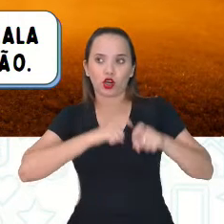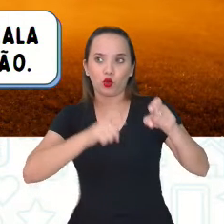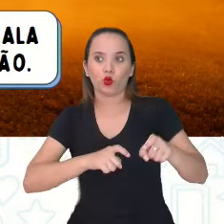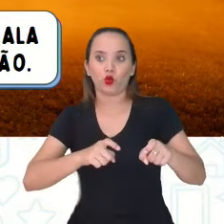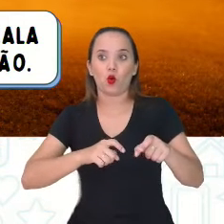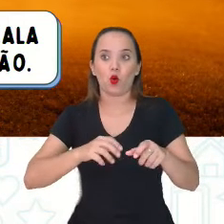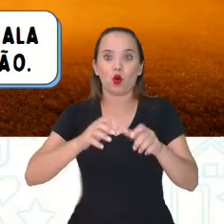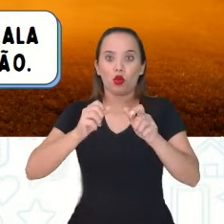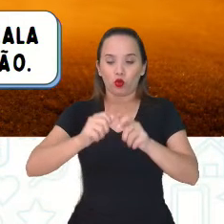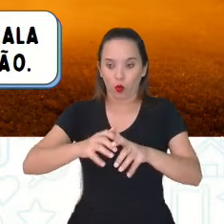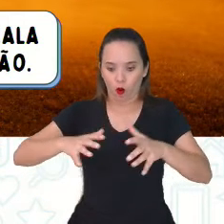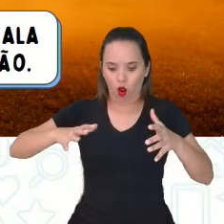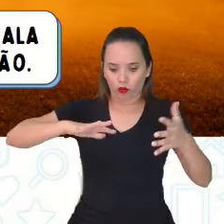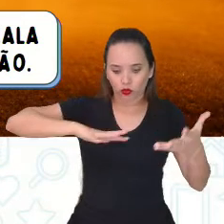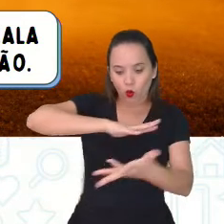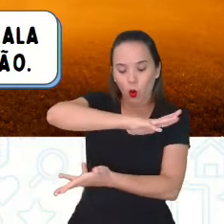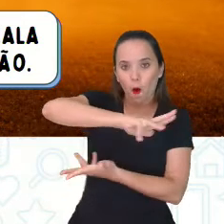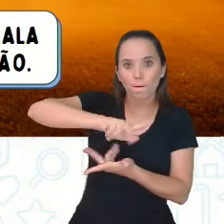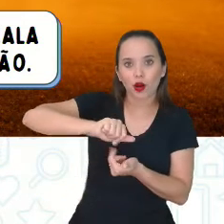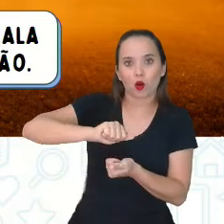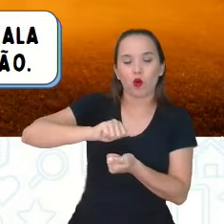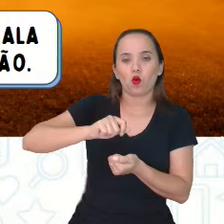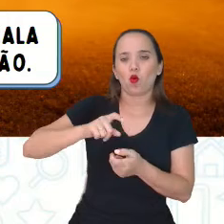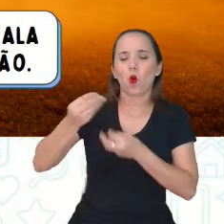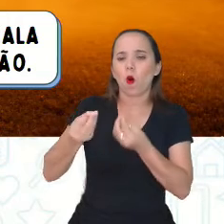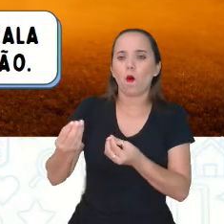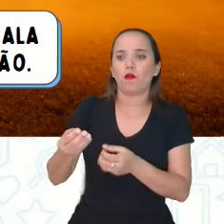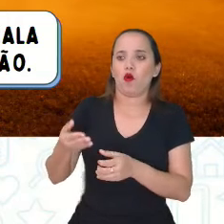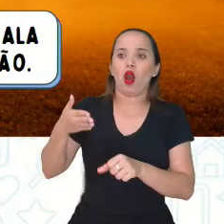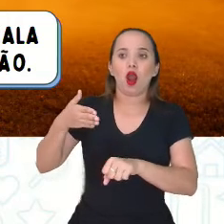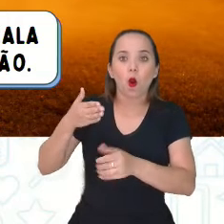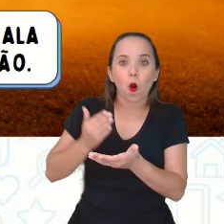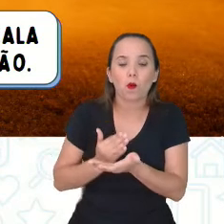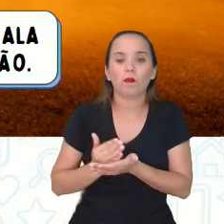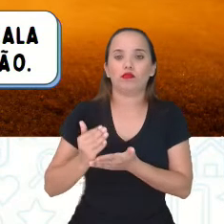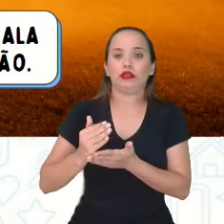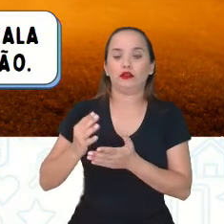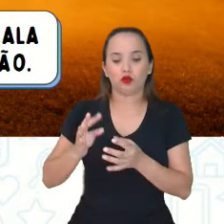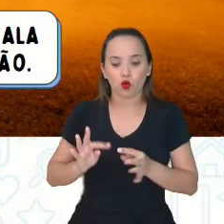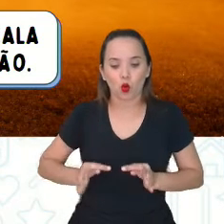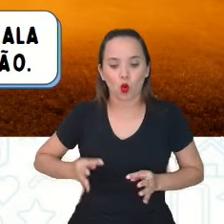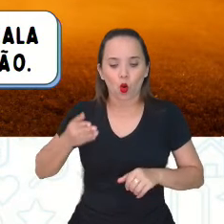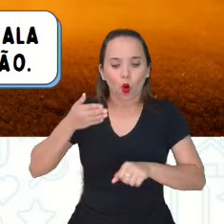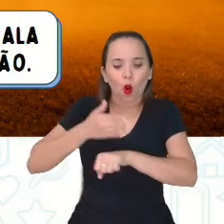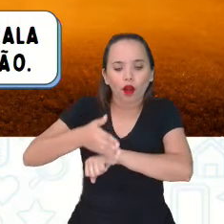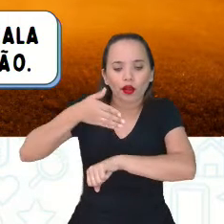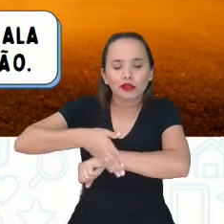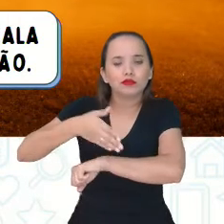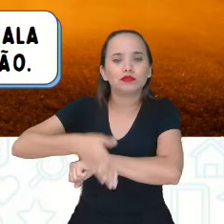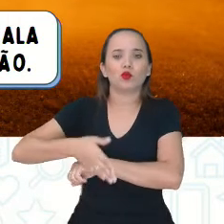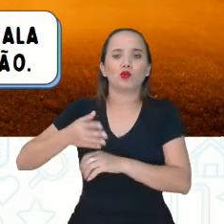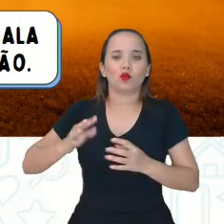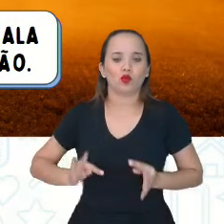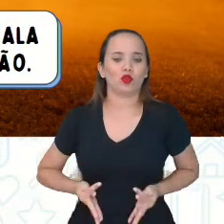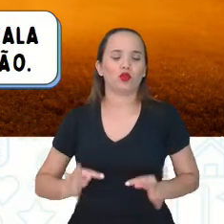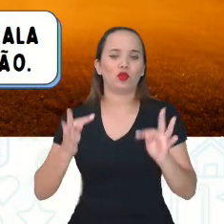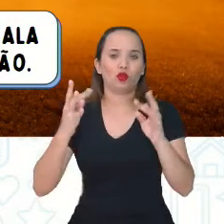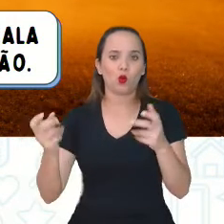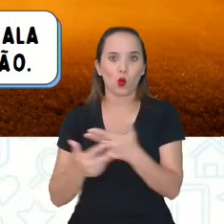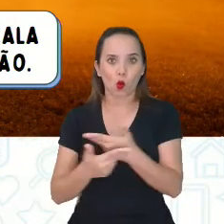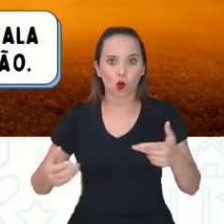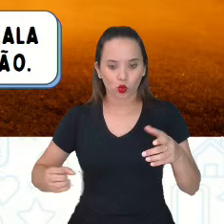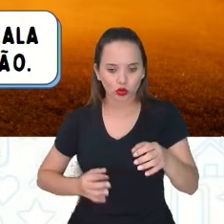da incorporação, né, da introdução de inovações tecnológicas na produção. Né? Então,